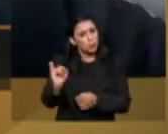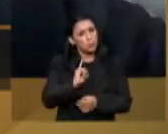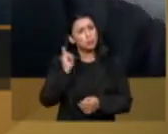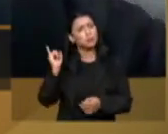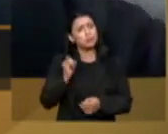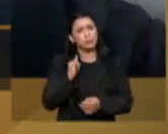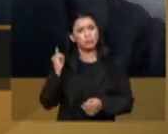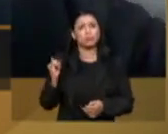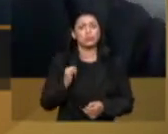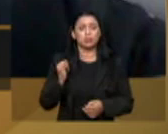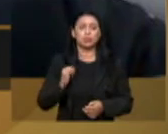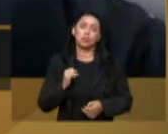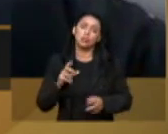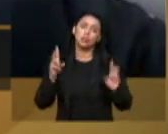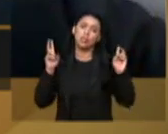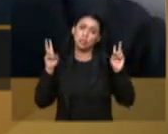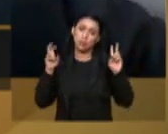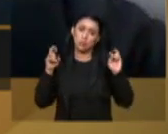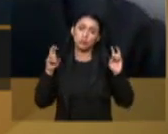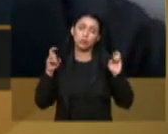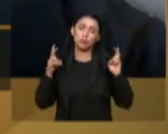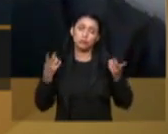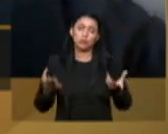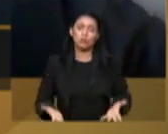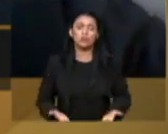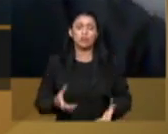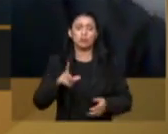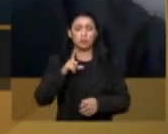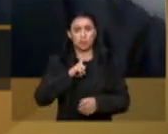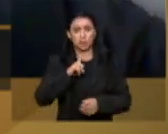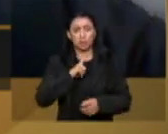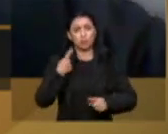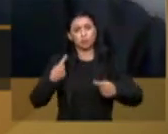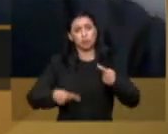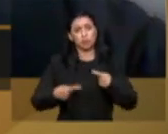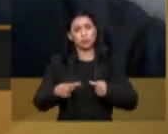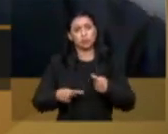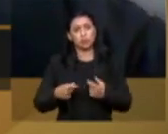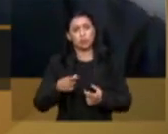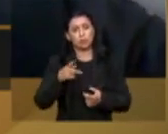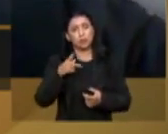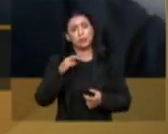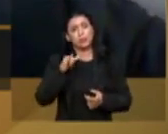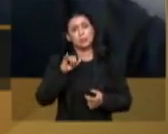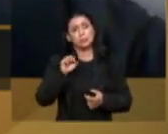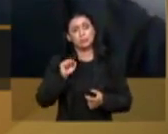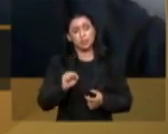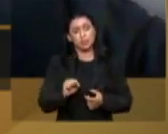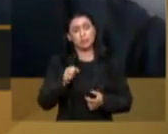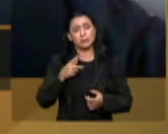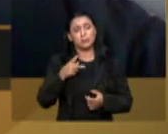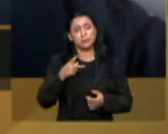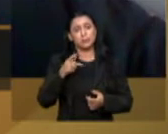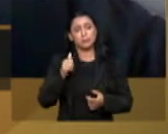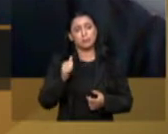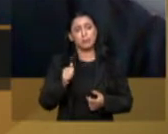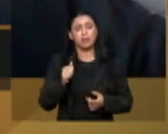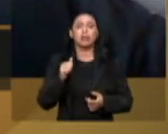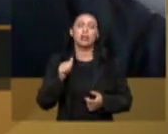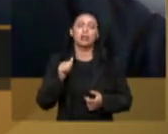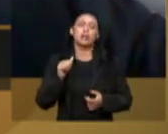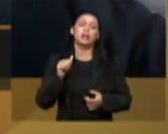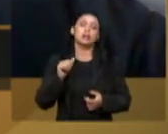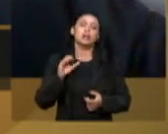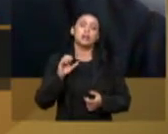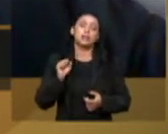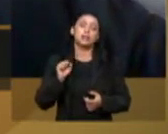qual esse que esta disciplina, esse regime especial de PIS-PASEP sobre contribuintes, sobre combustíveis,